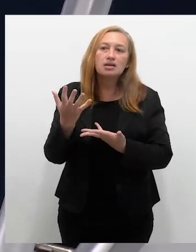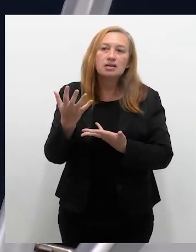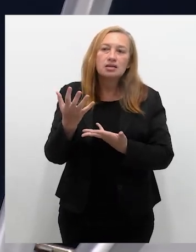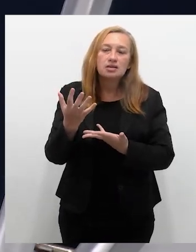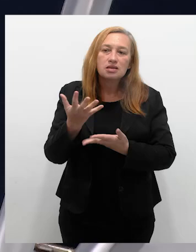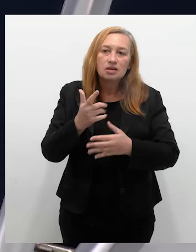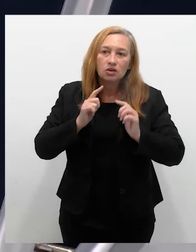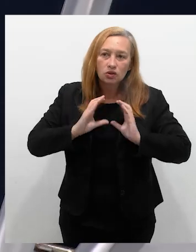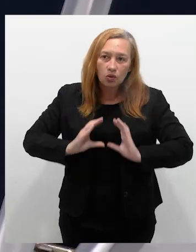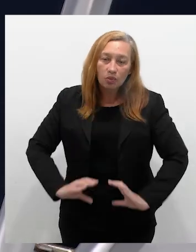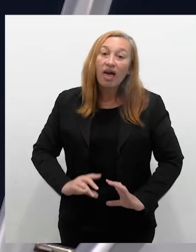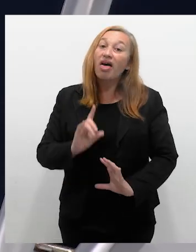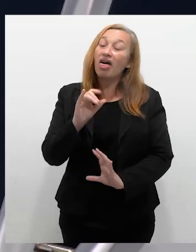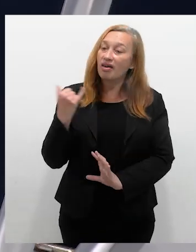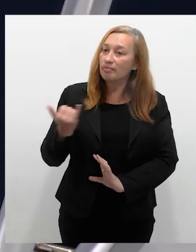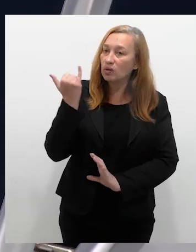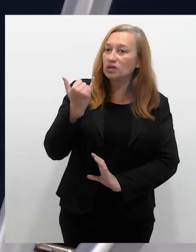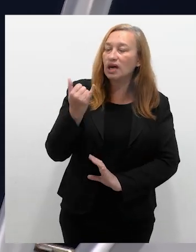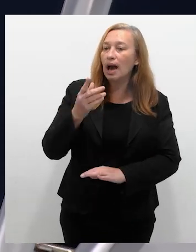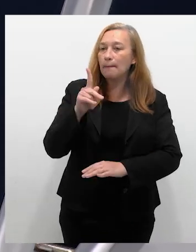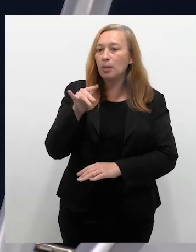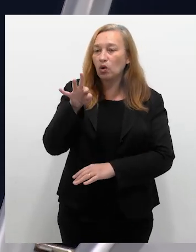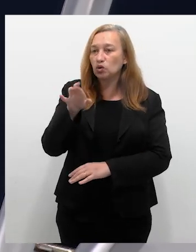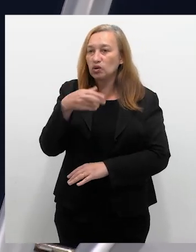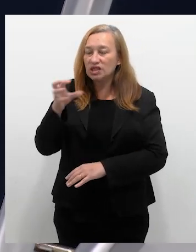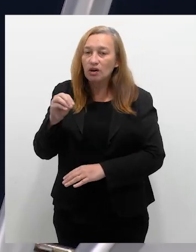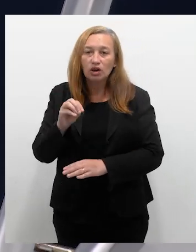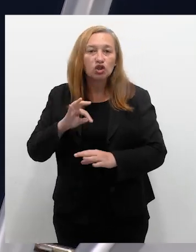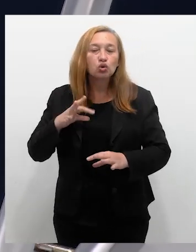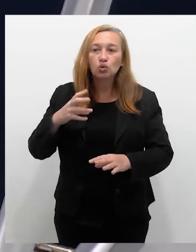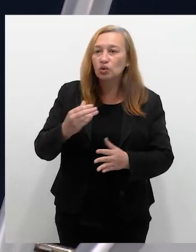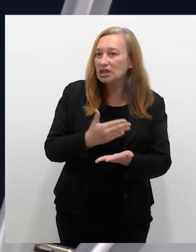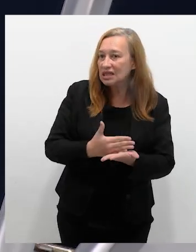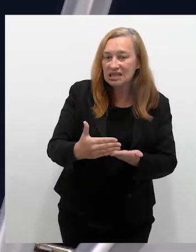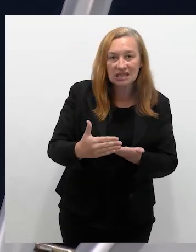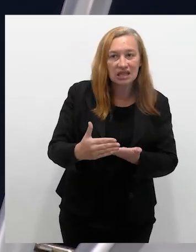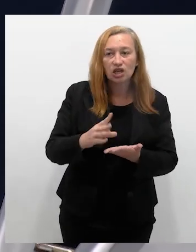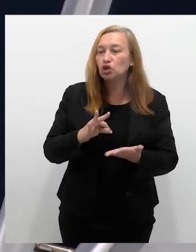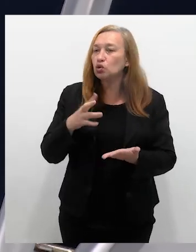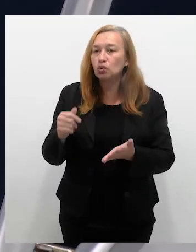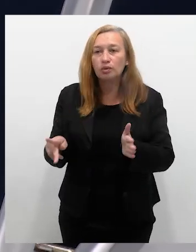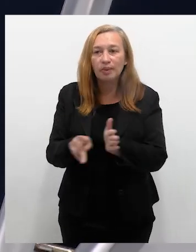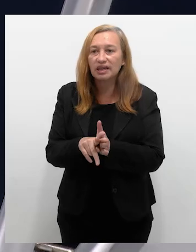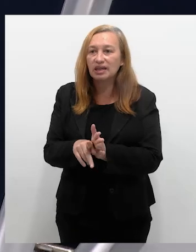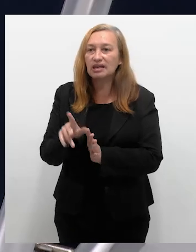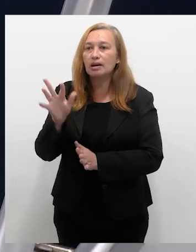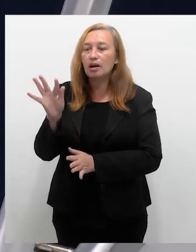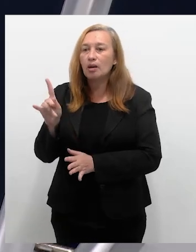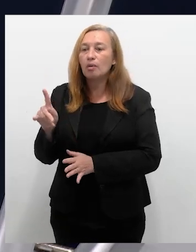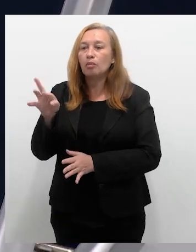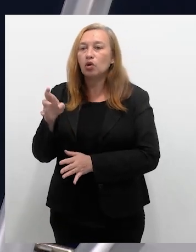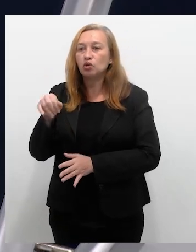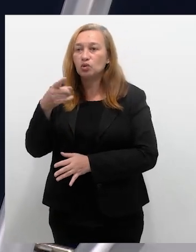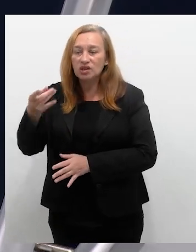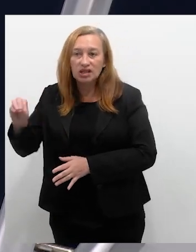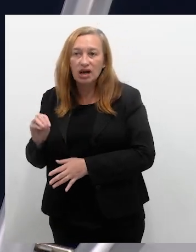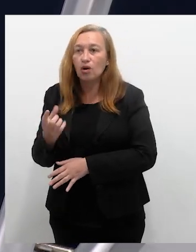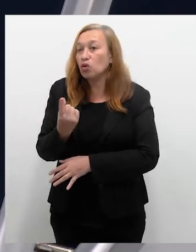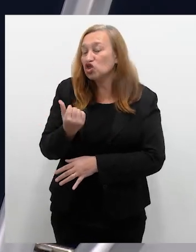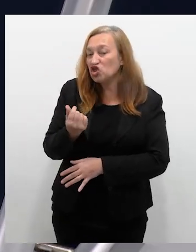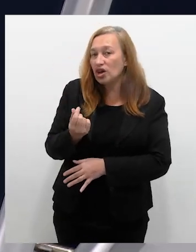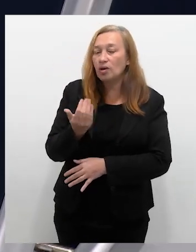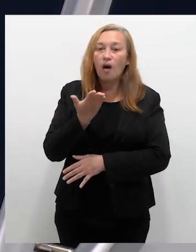comportar, eu acho que é muito importante. A produção é onde tudo começa, tudo está na produção, o dinheiro está na produção,